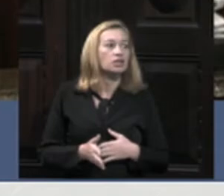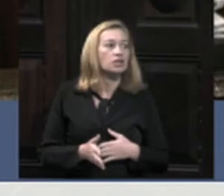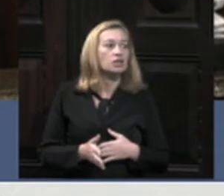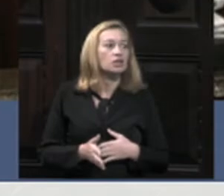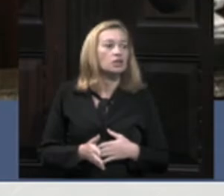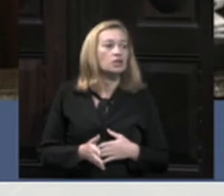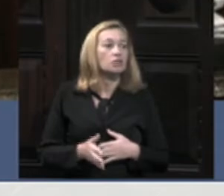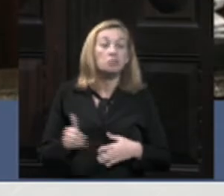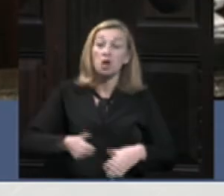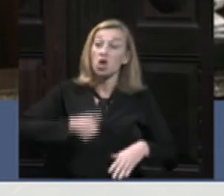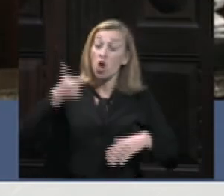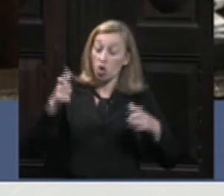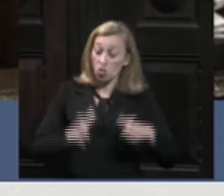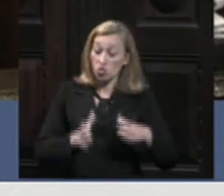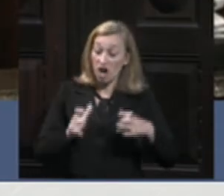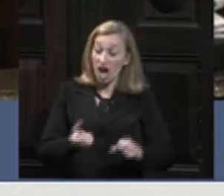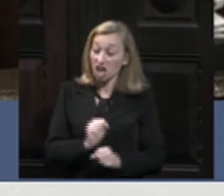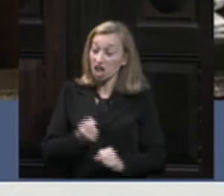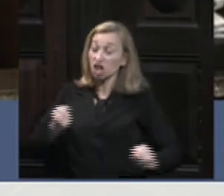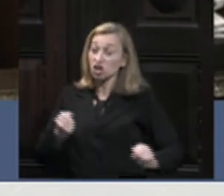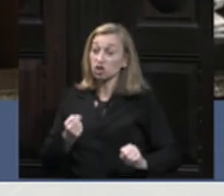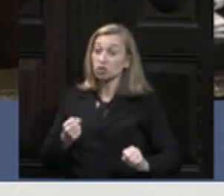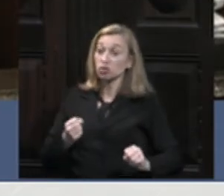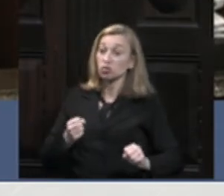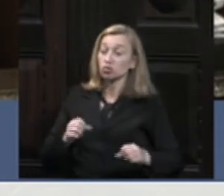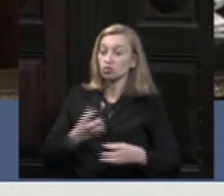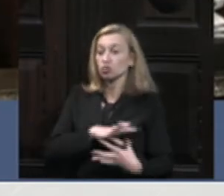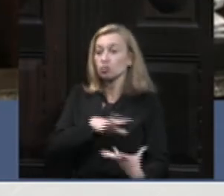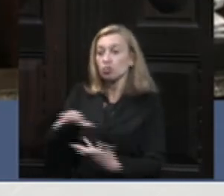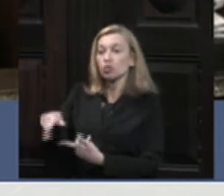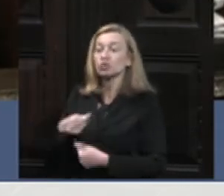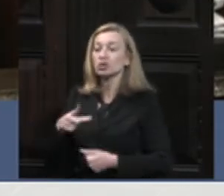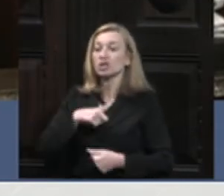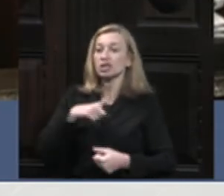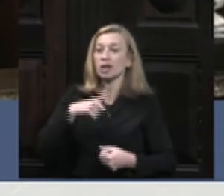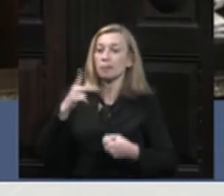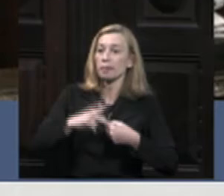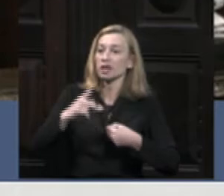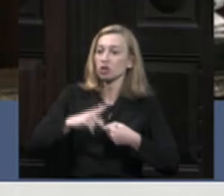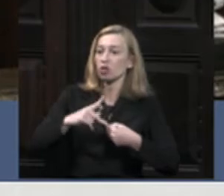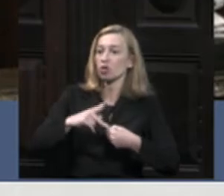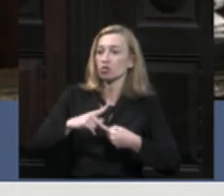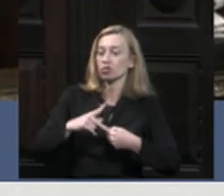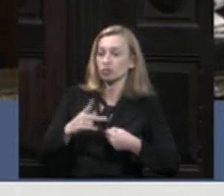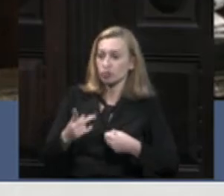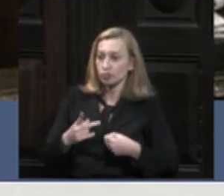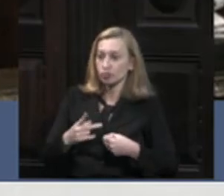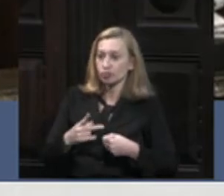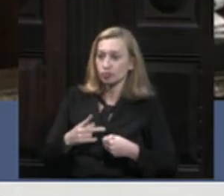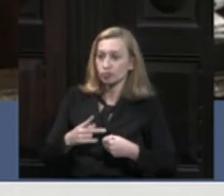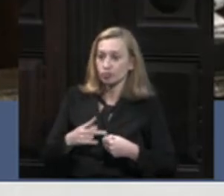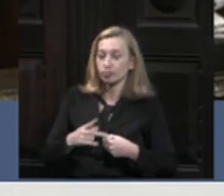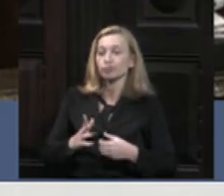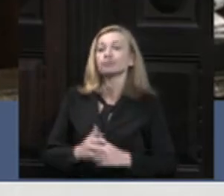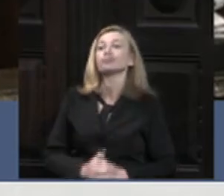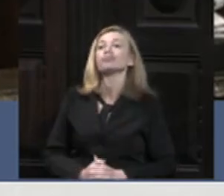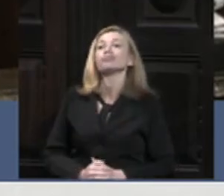petróleo no mundo, com o petróleo descoberto na camada do